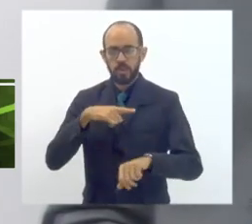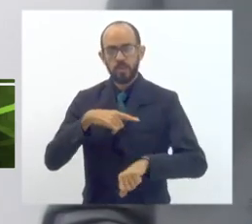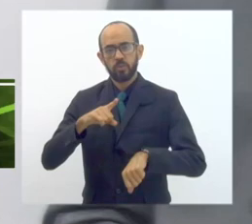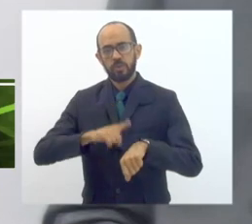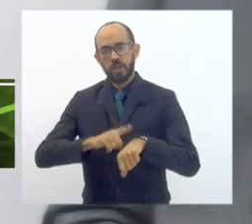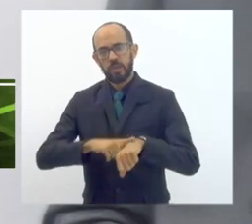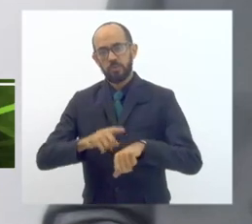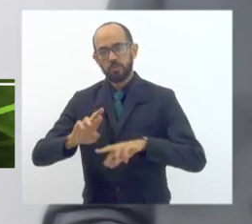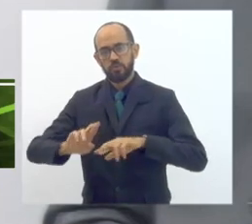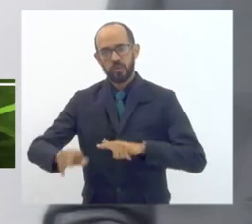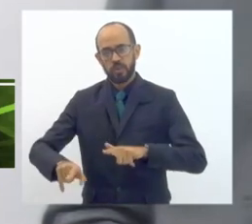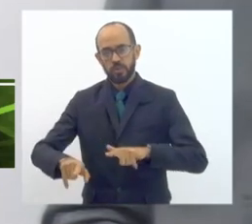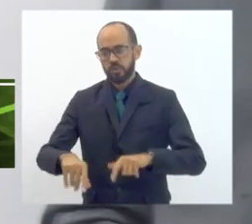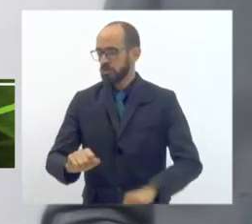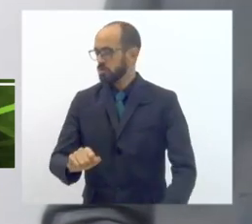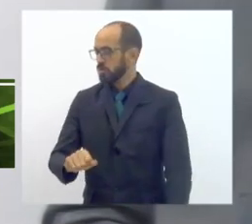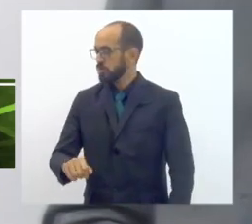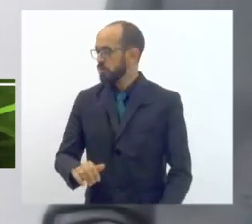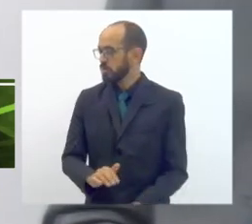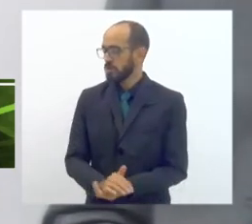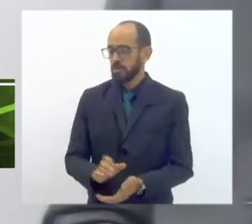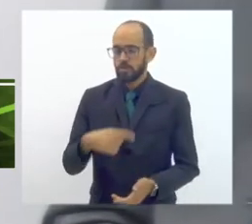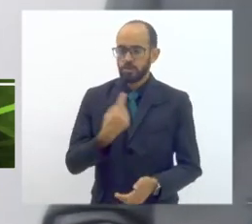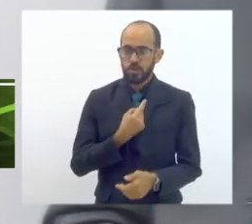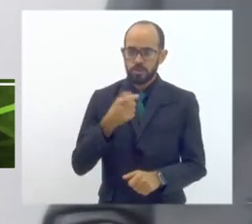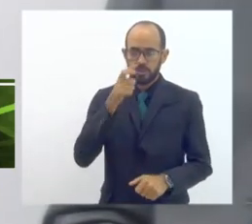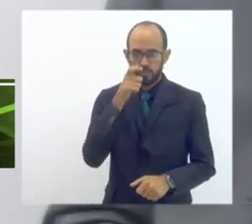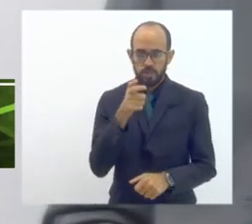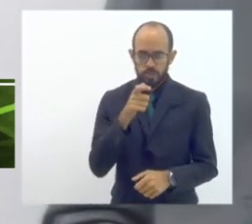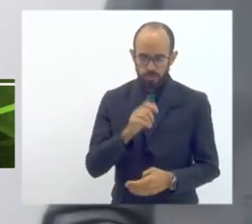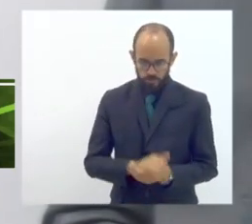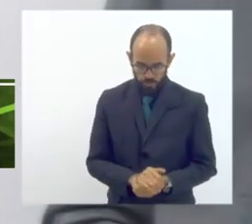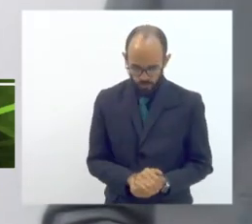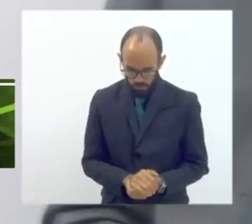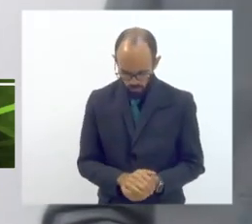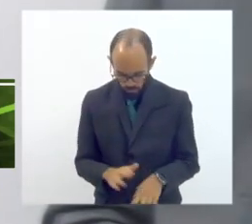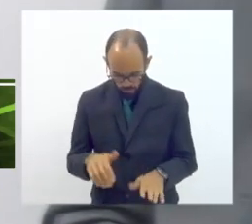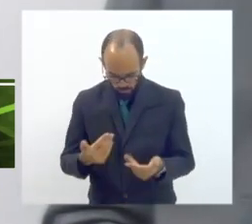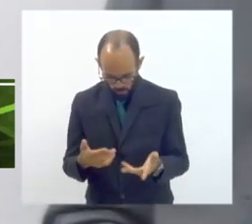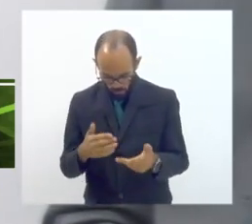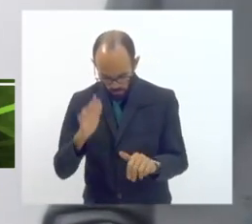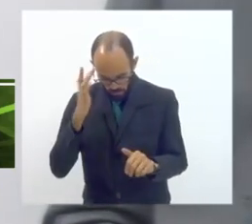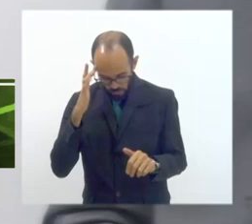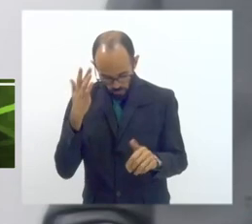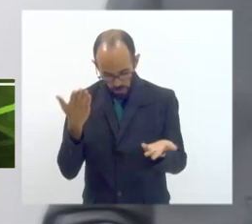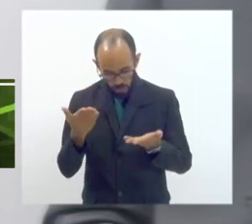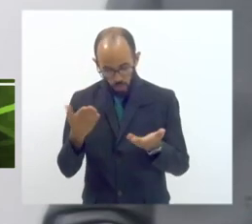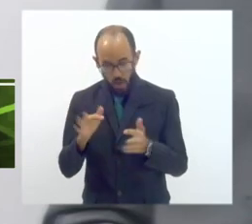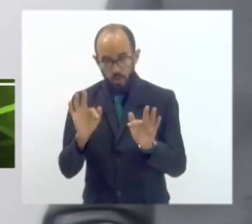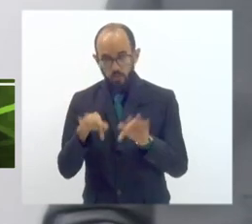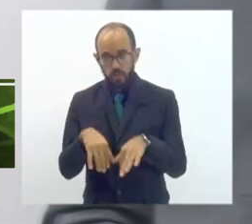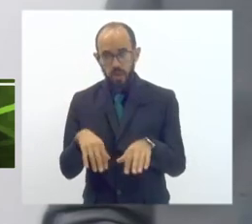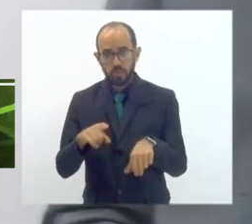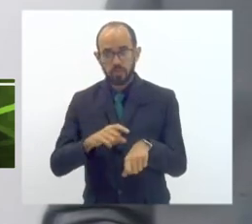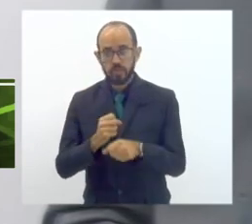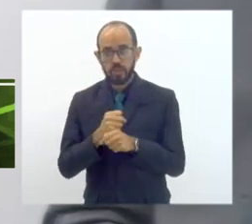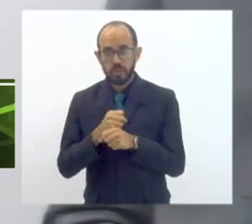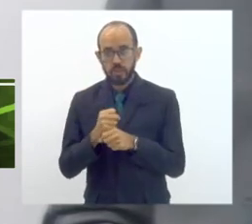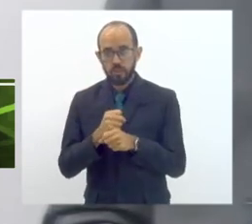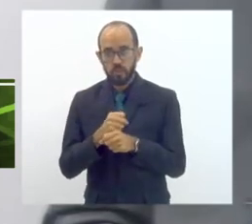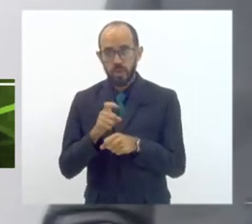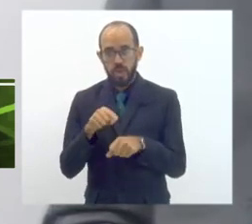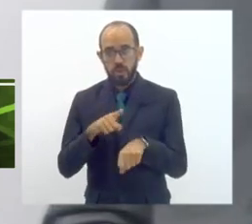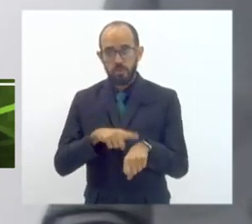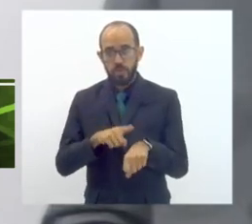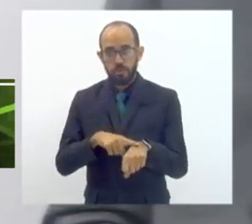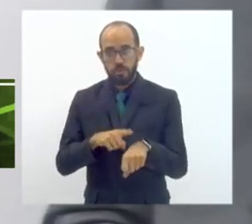diferente, e a gente está atento para isso. Então, acho que esse final de ano agora é o momento da estruturação